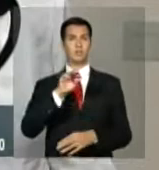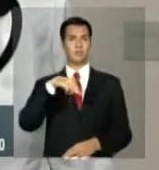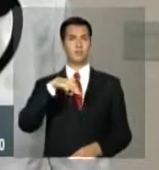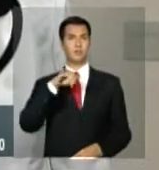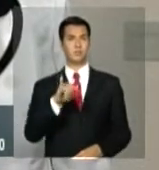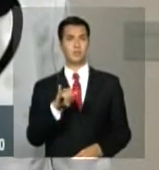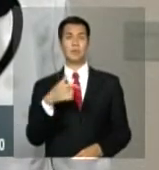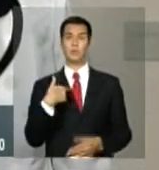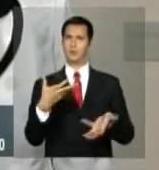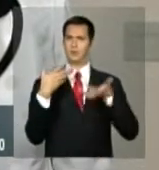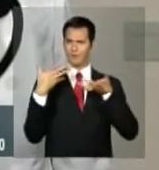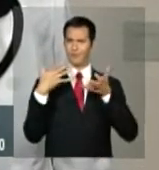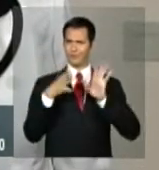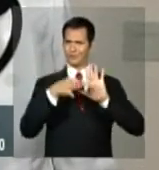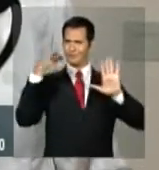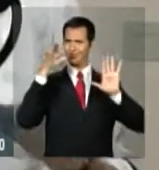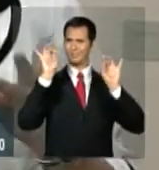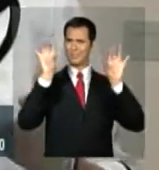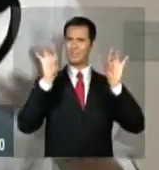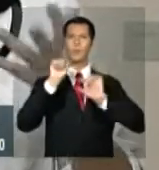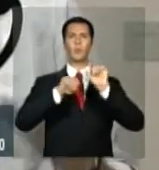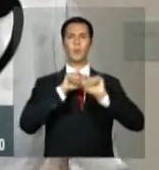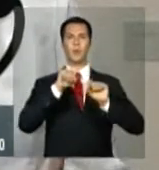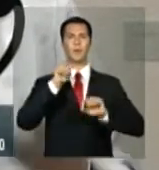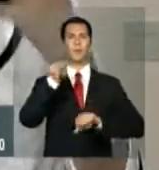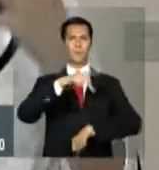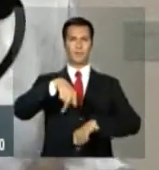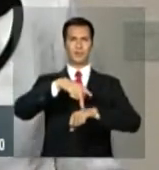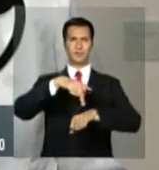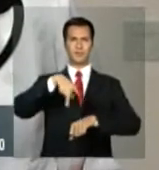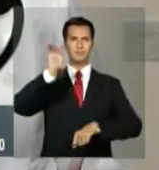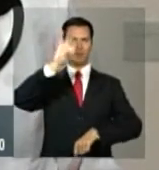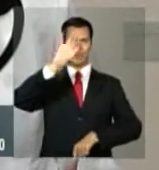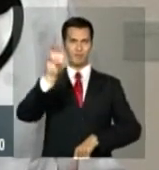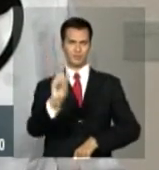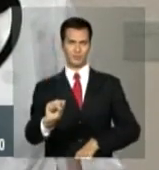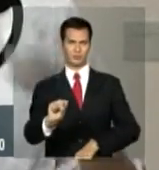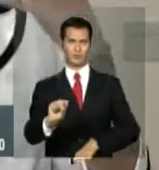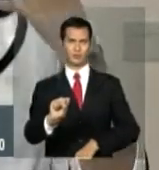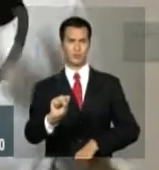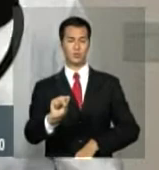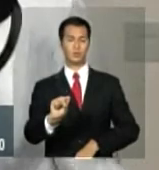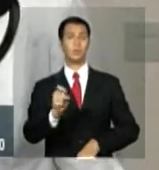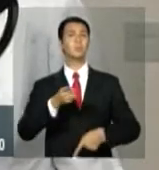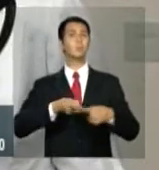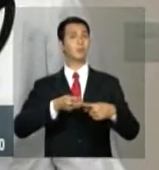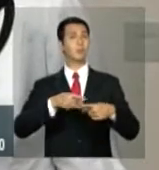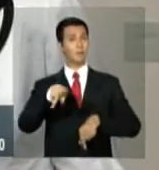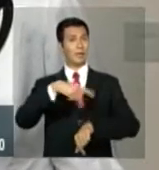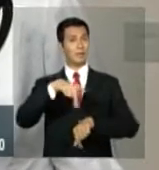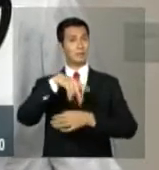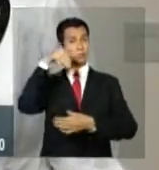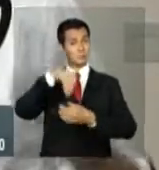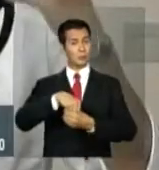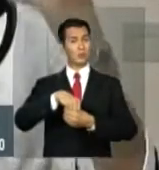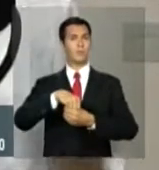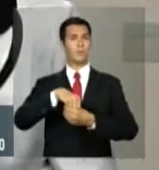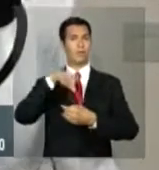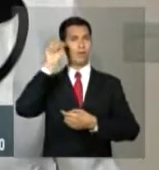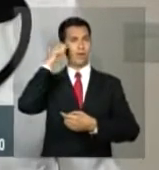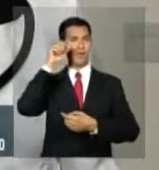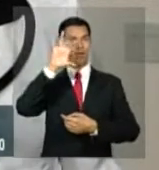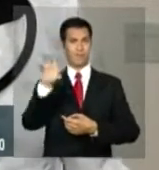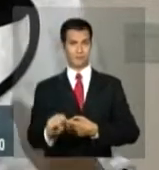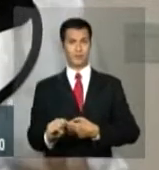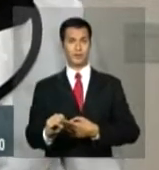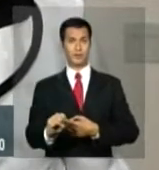África do Sul. É um país africano dando uma contribuição para um